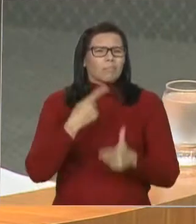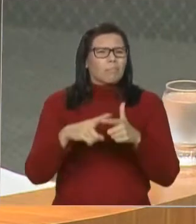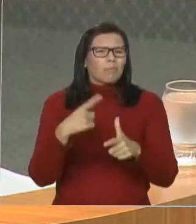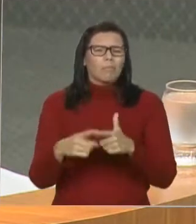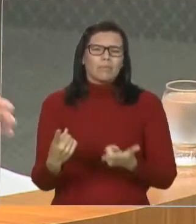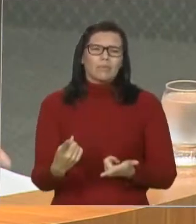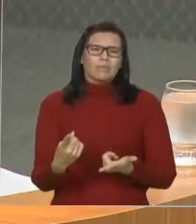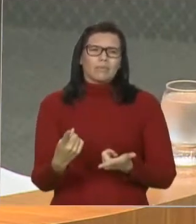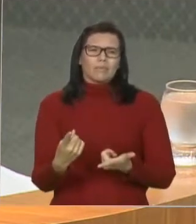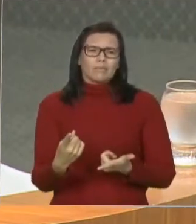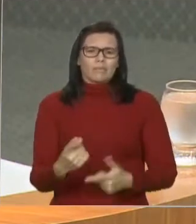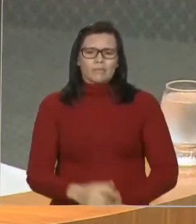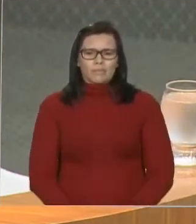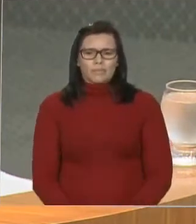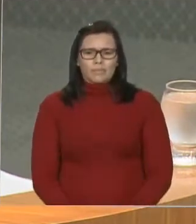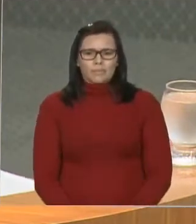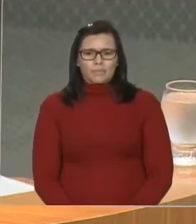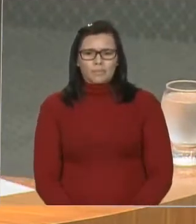por conta